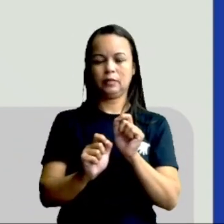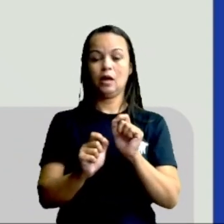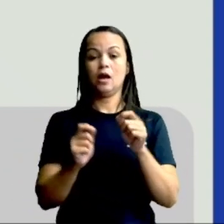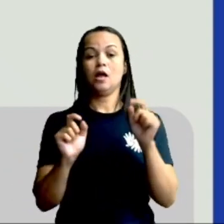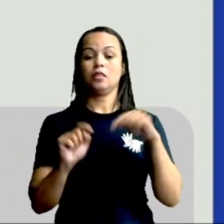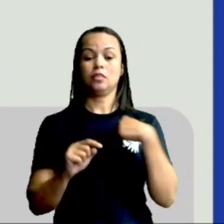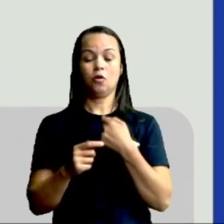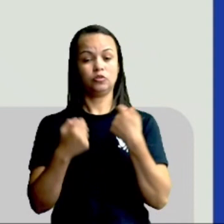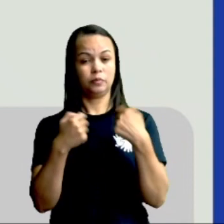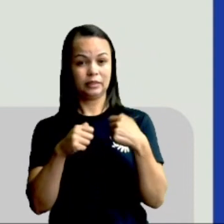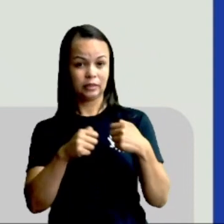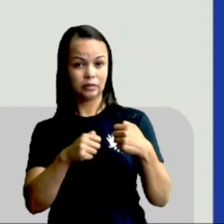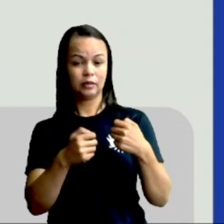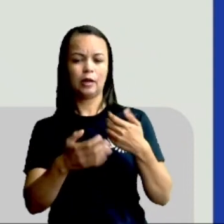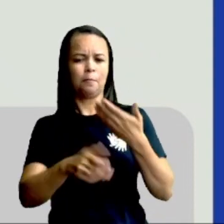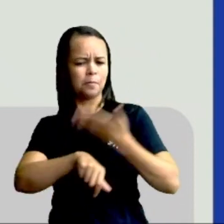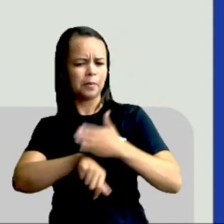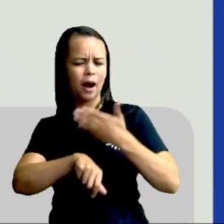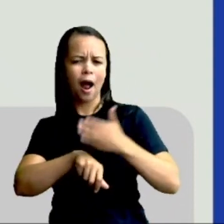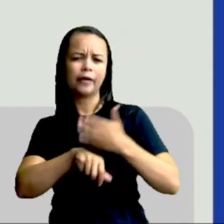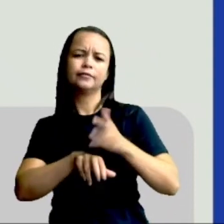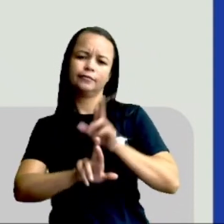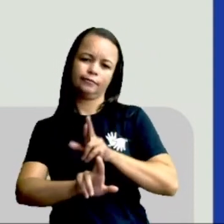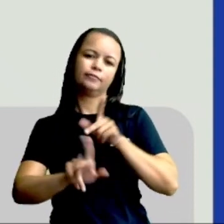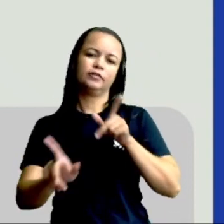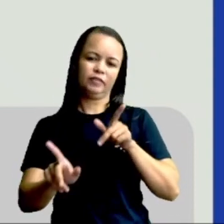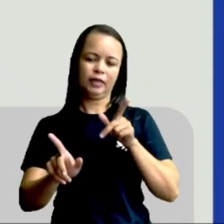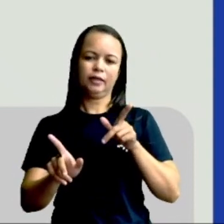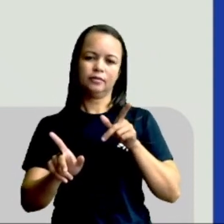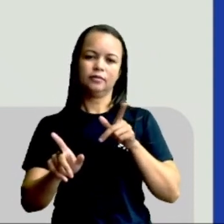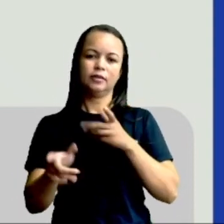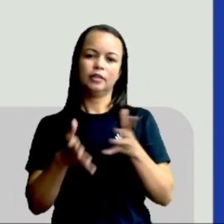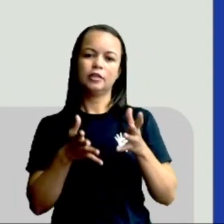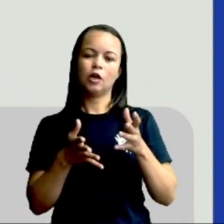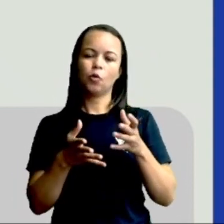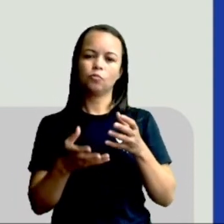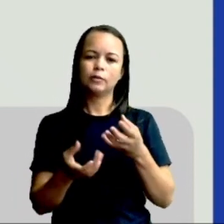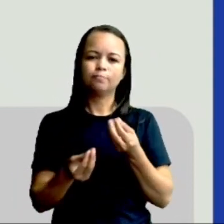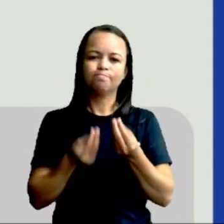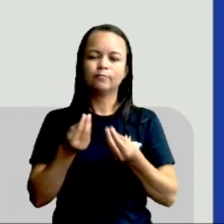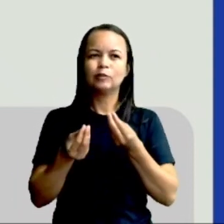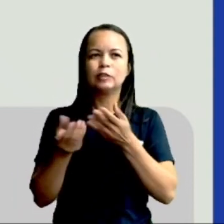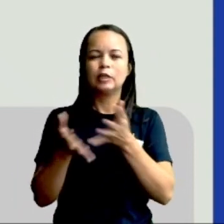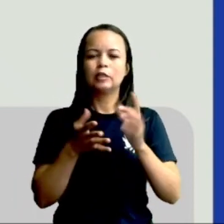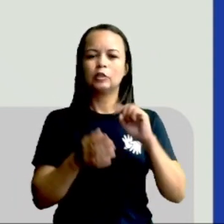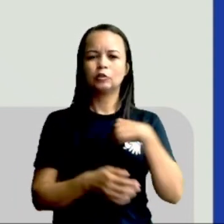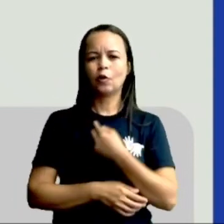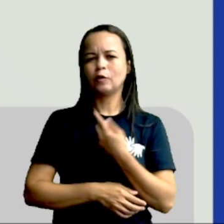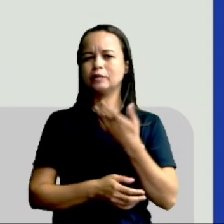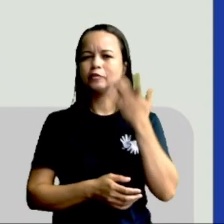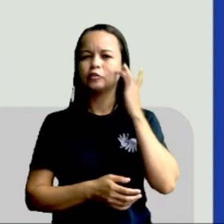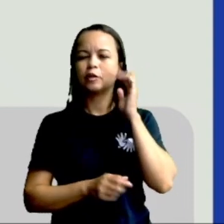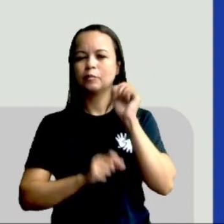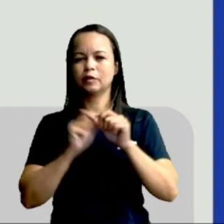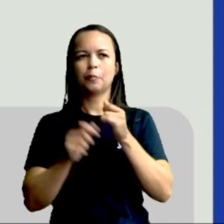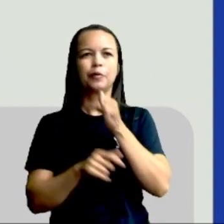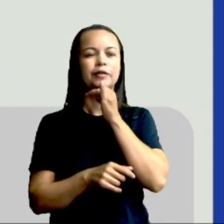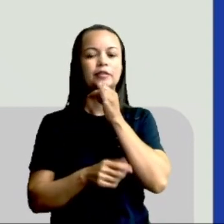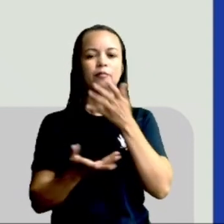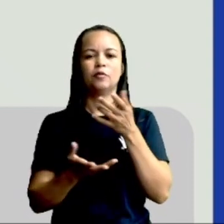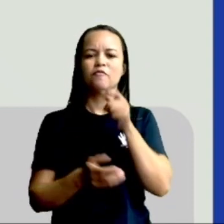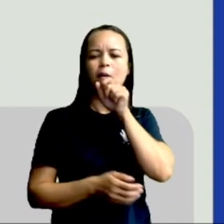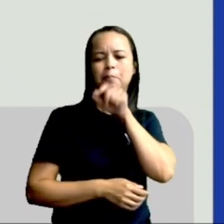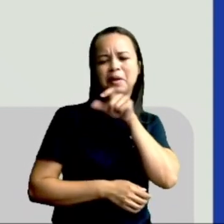precisa passar a ter práticas diferentes. Em algumas situações, às vezes, a gente acha que não está sendo. Por exemplo, quando a gente faz